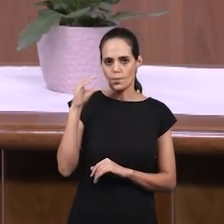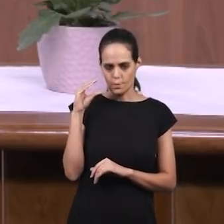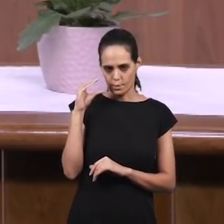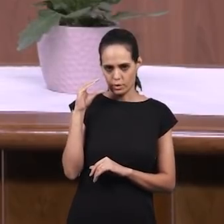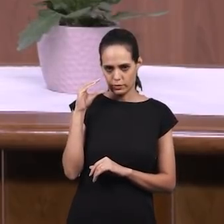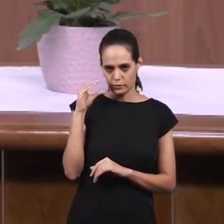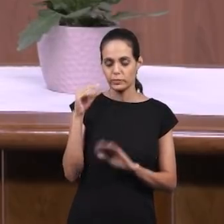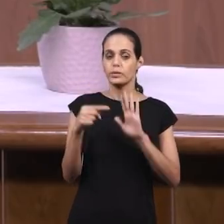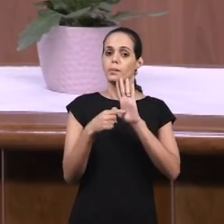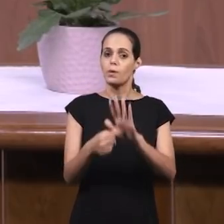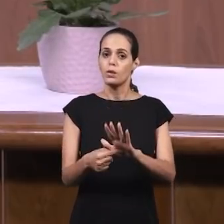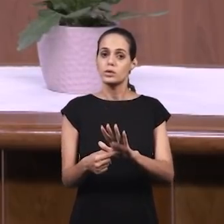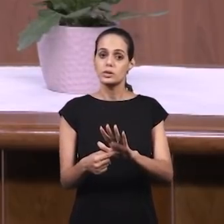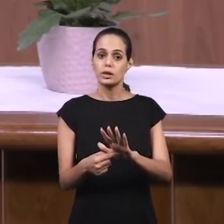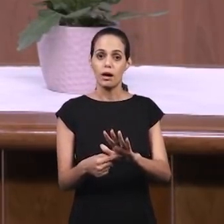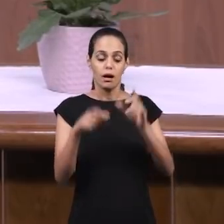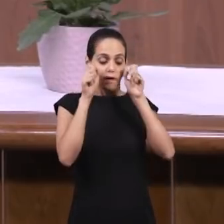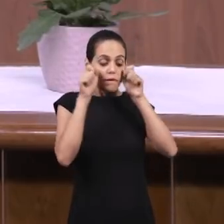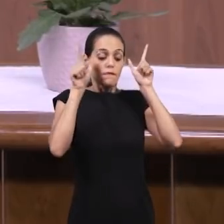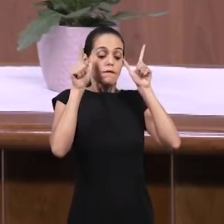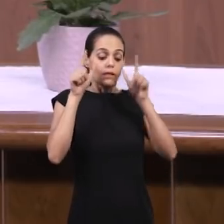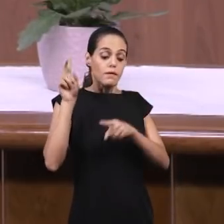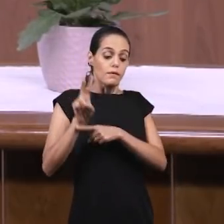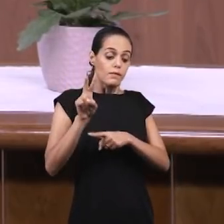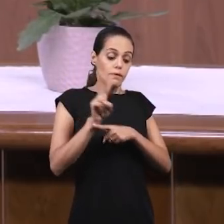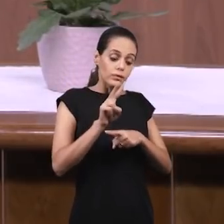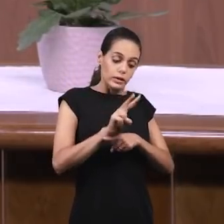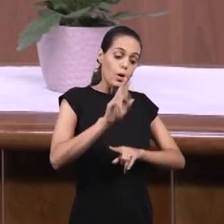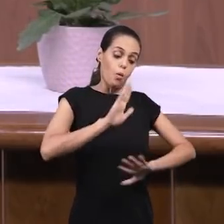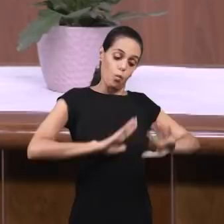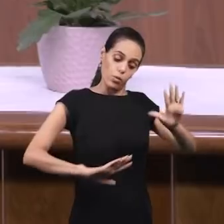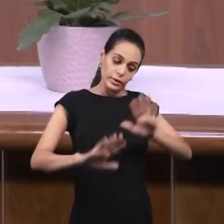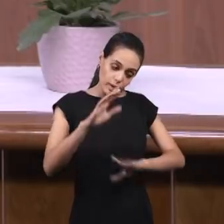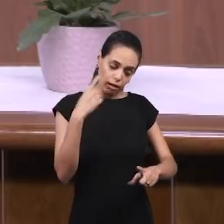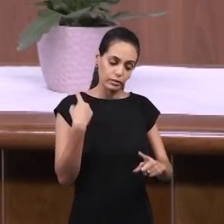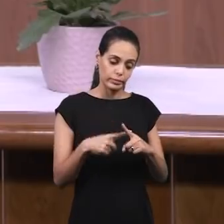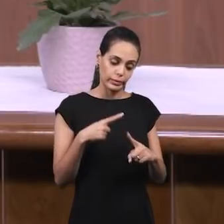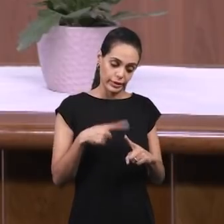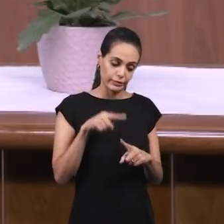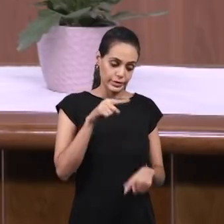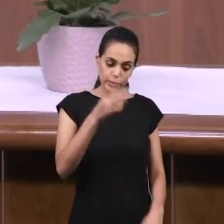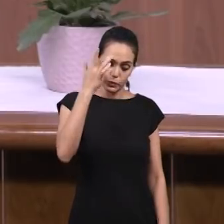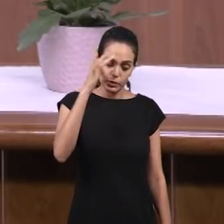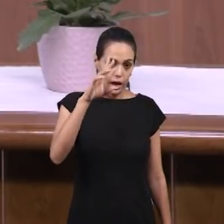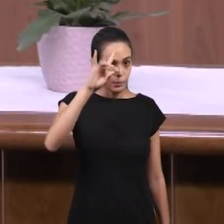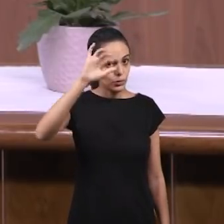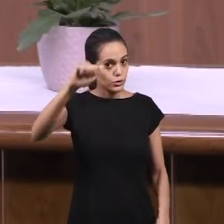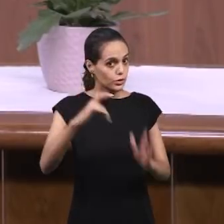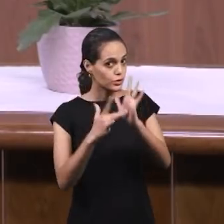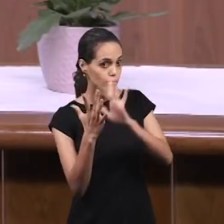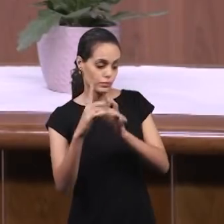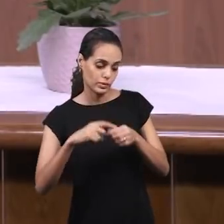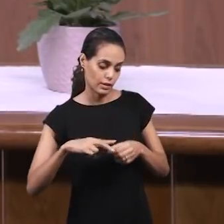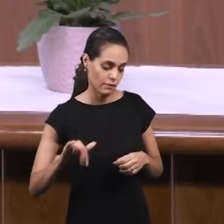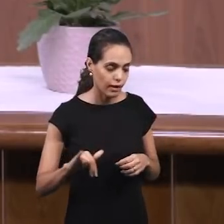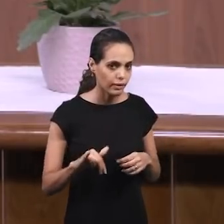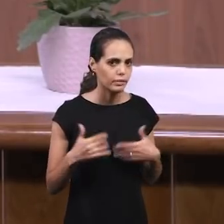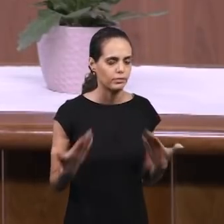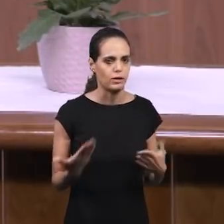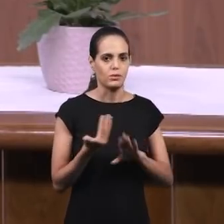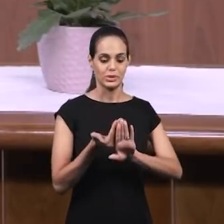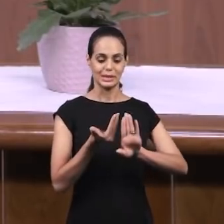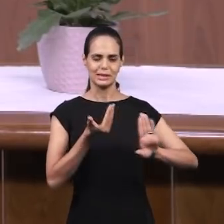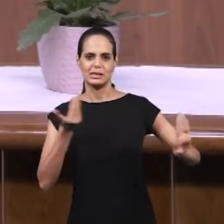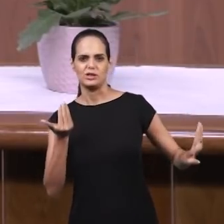olha, vigiai, vigiai. Você não sabe o dia, você não sabe a hora que Jesus vai voltar. Então a